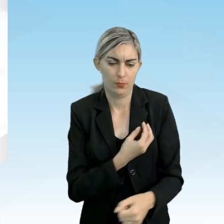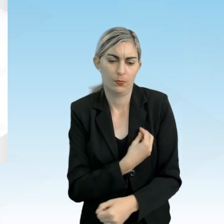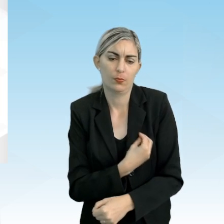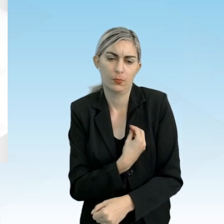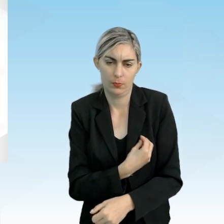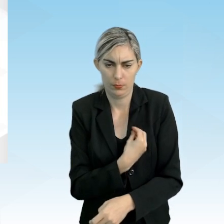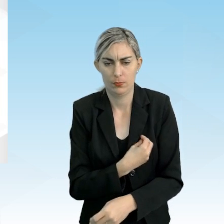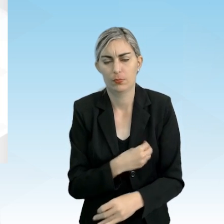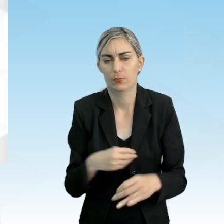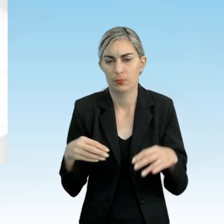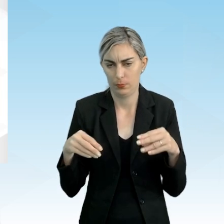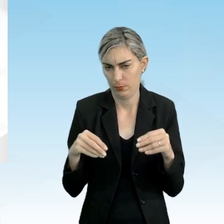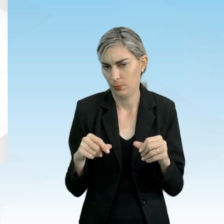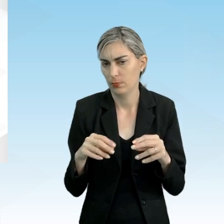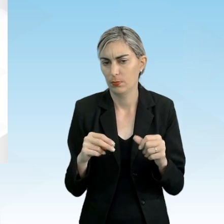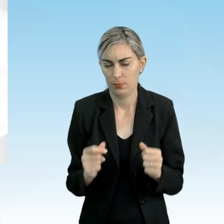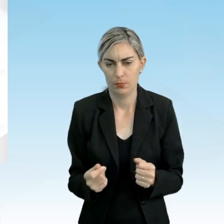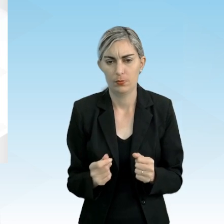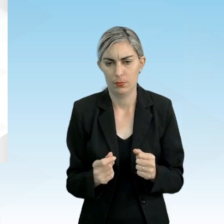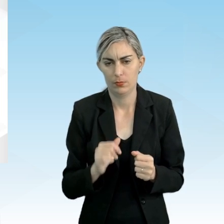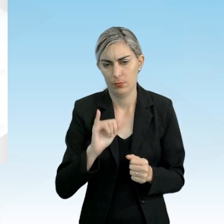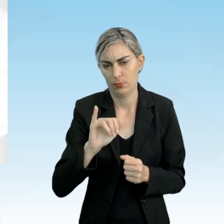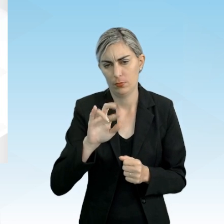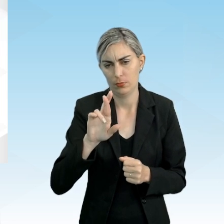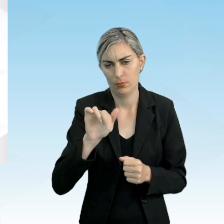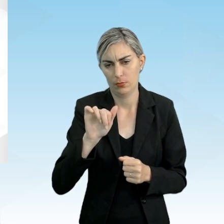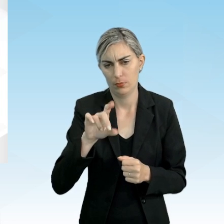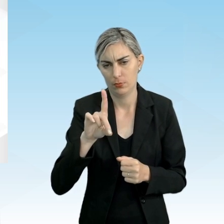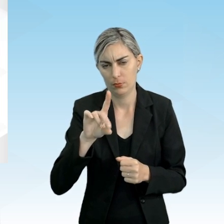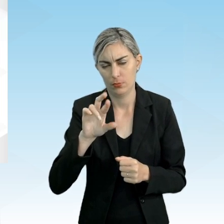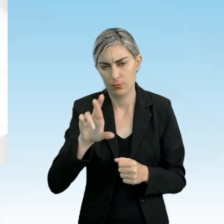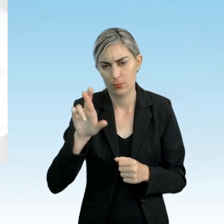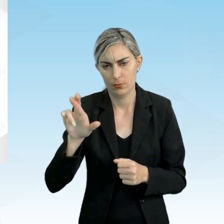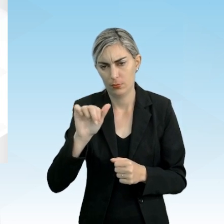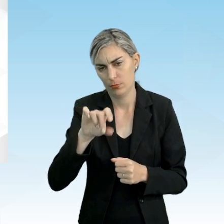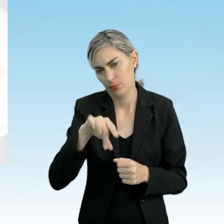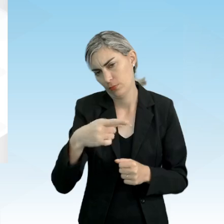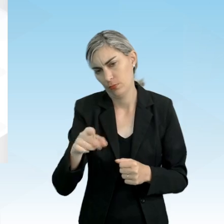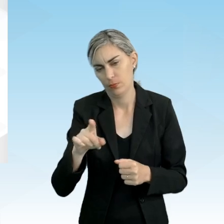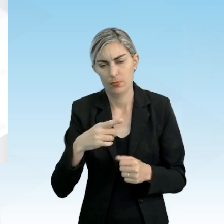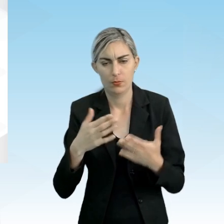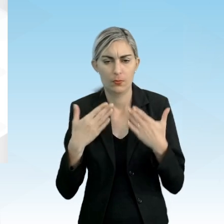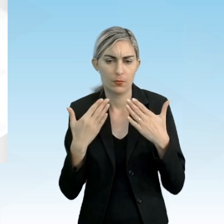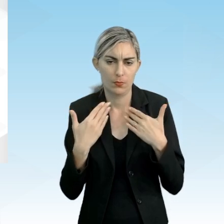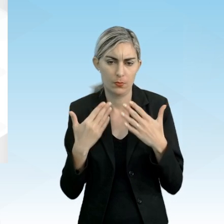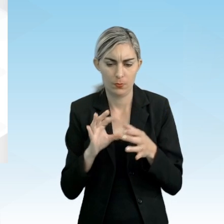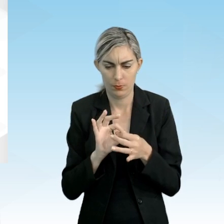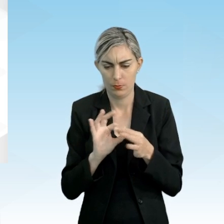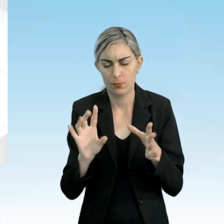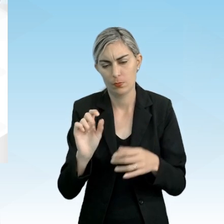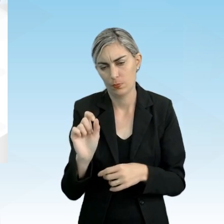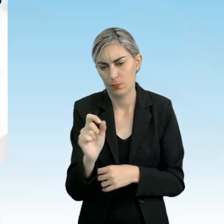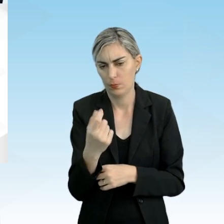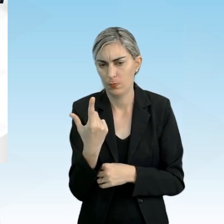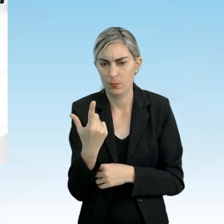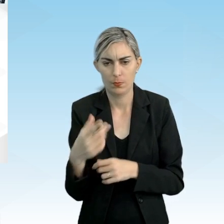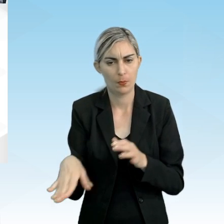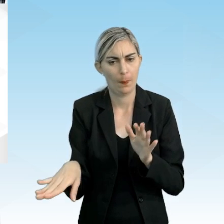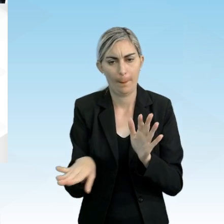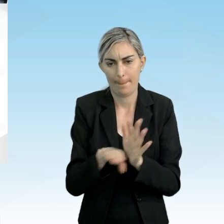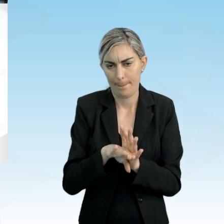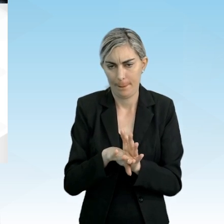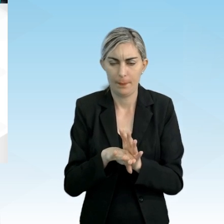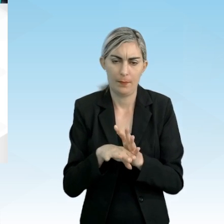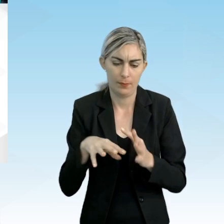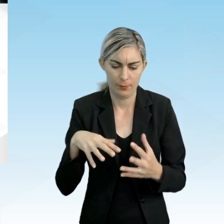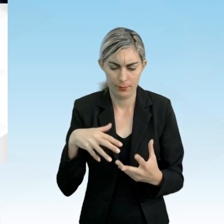vida na Terra é por irradiação que o calor liberado do sol ele chega até o nosso planeta